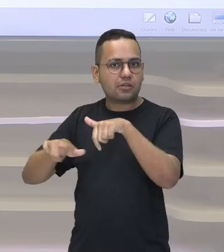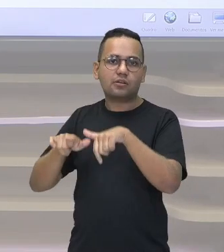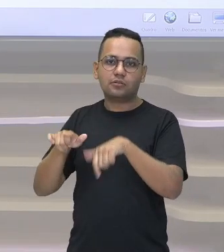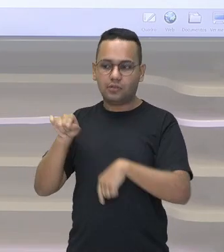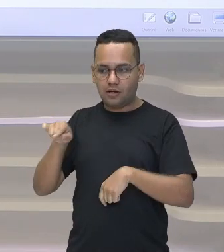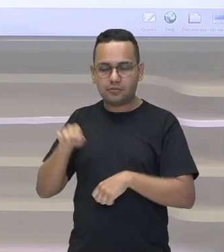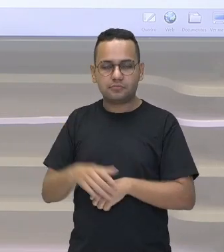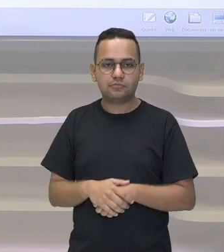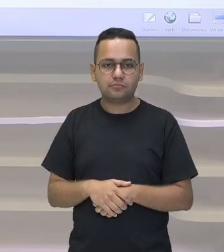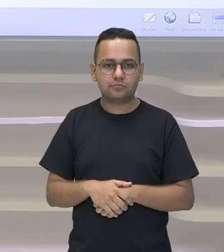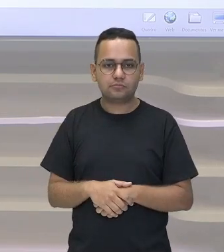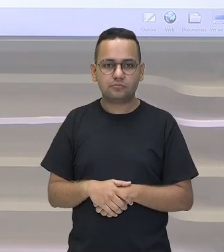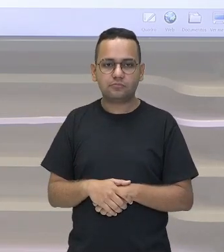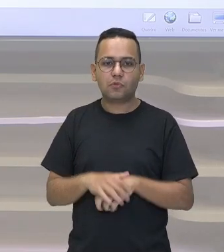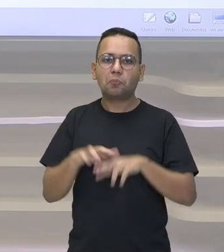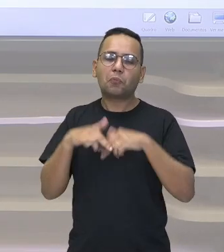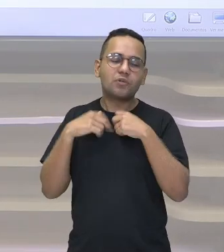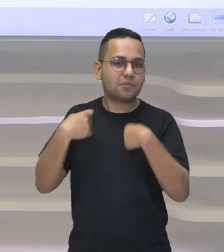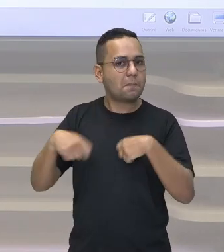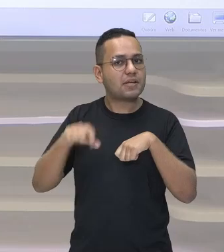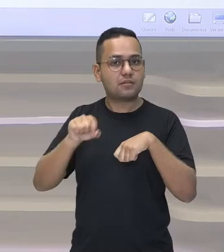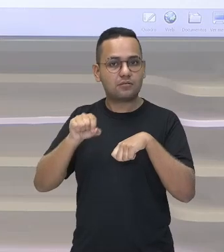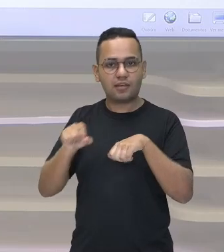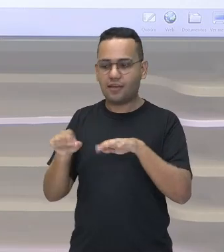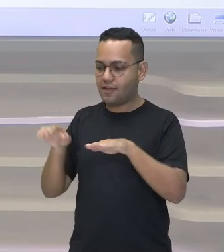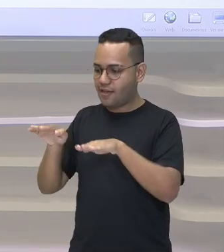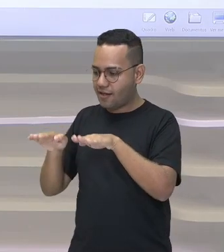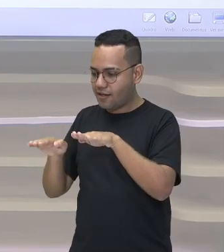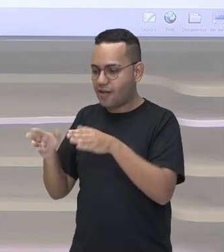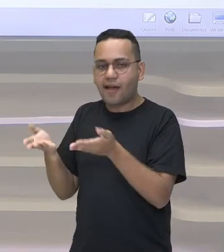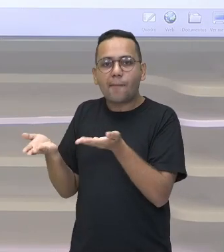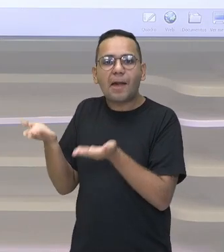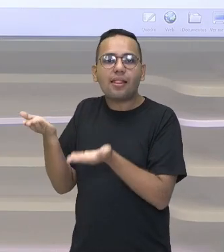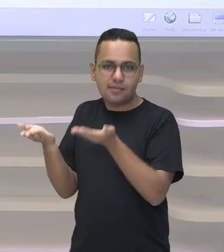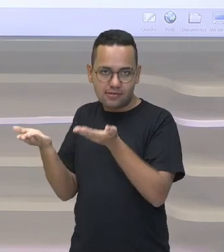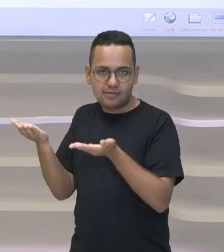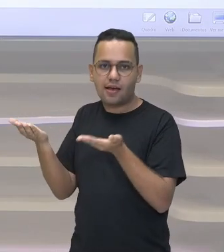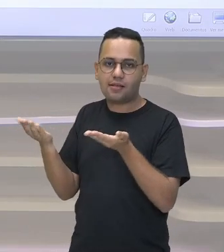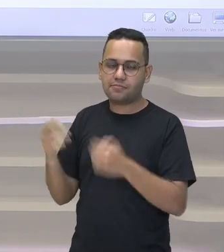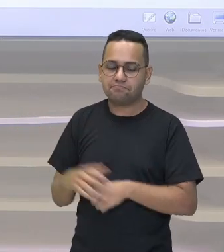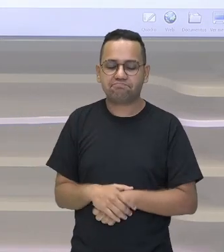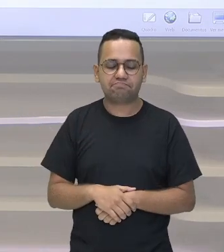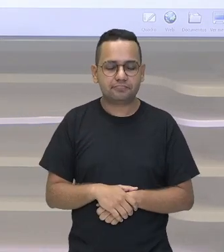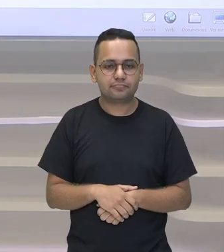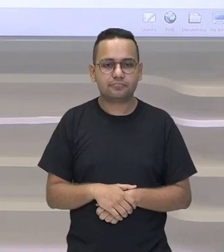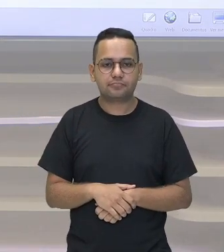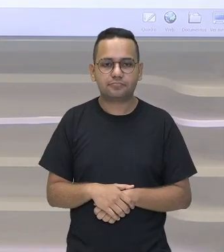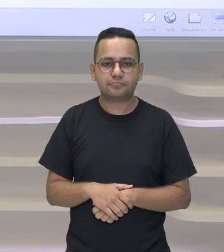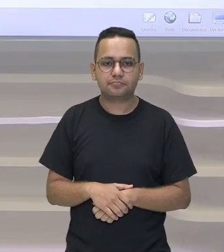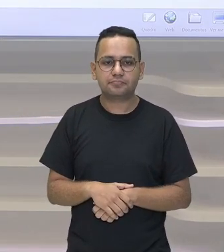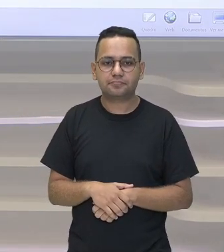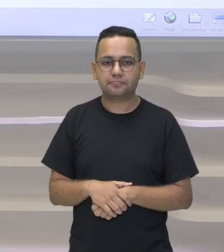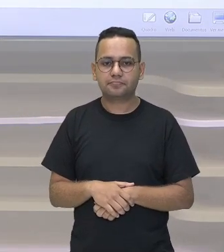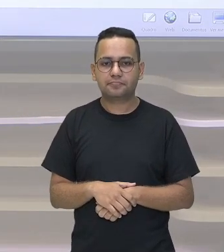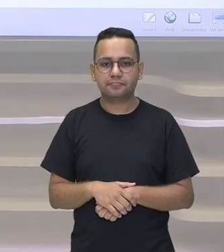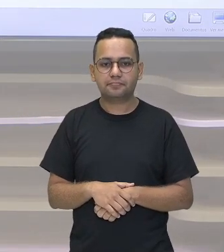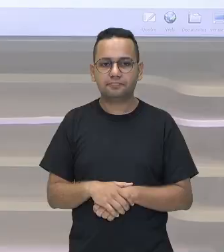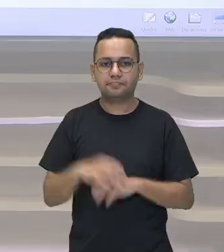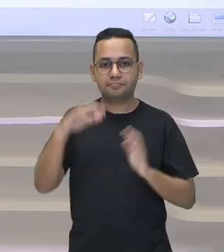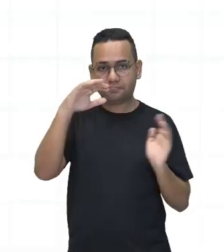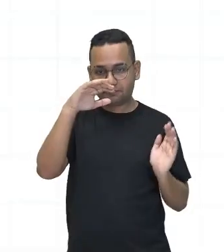importante que tudo esteja alinhado e equilibrado, certo? E nós temos também